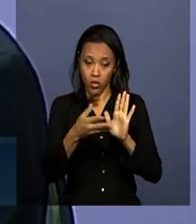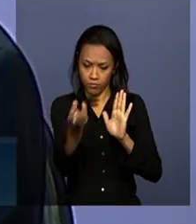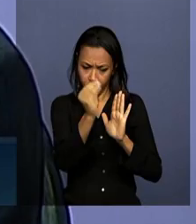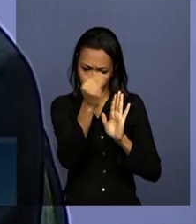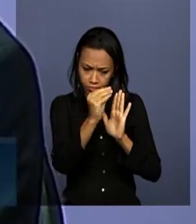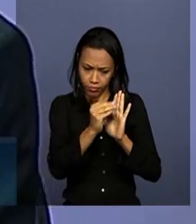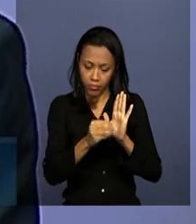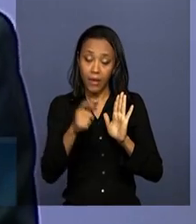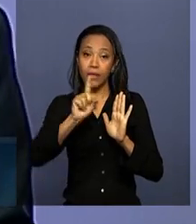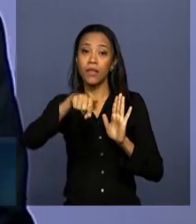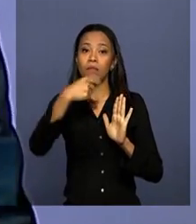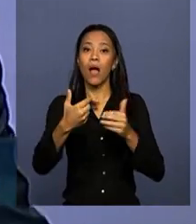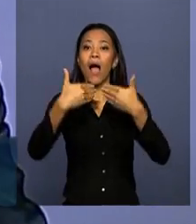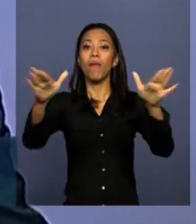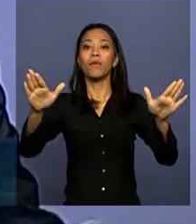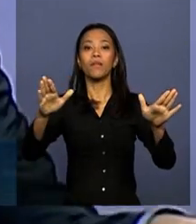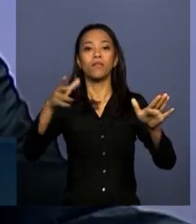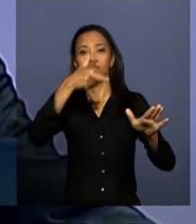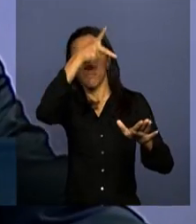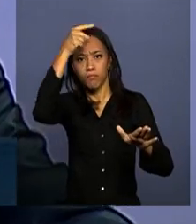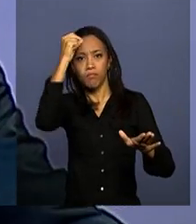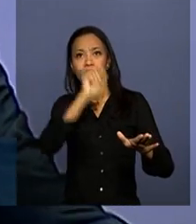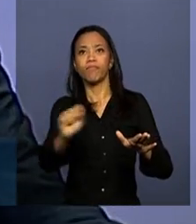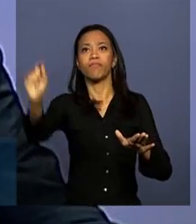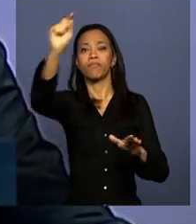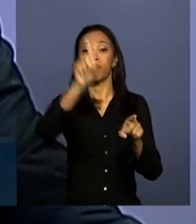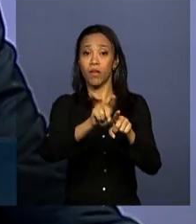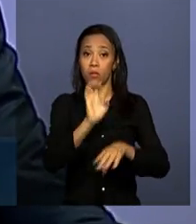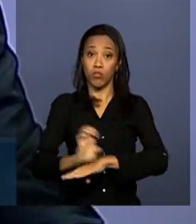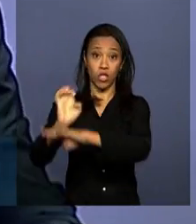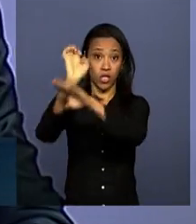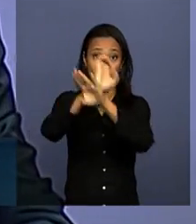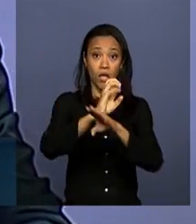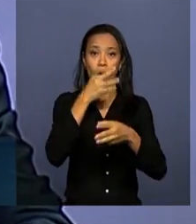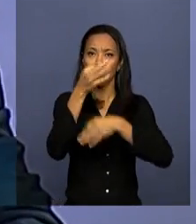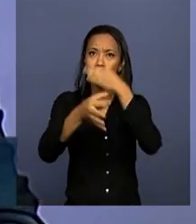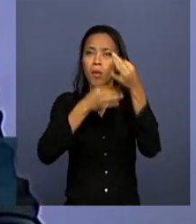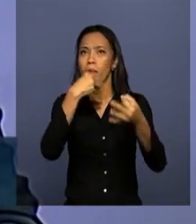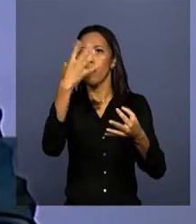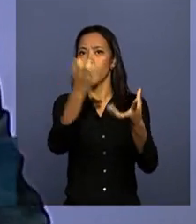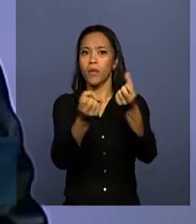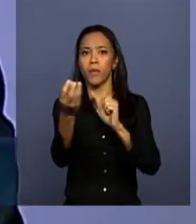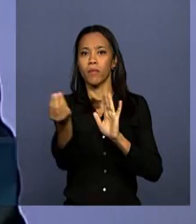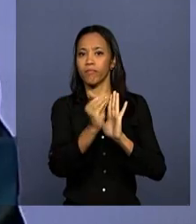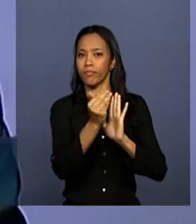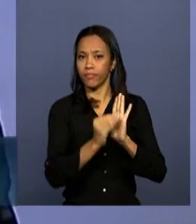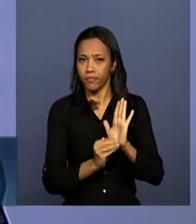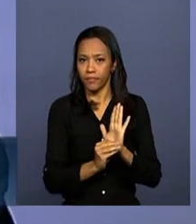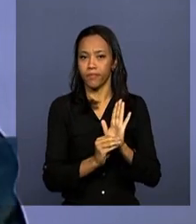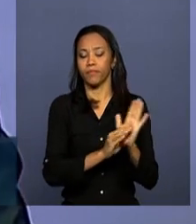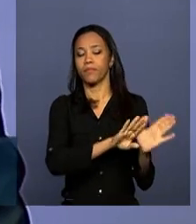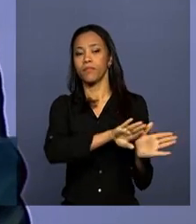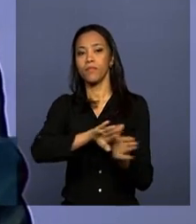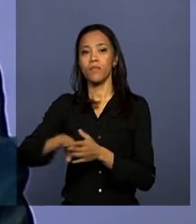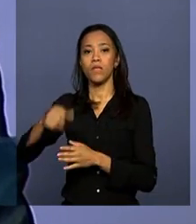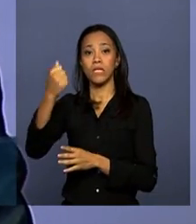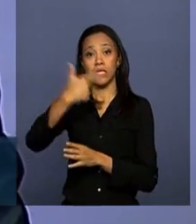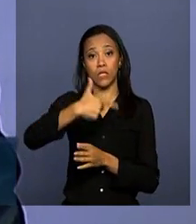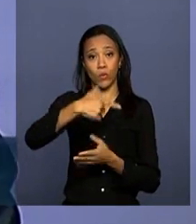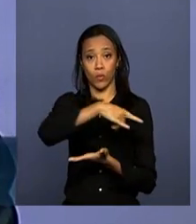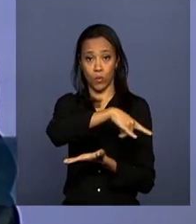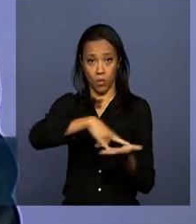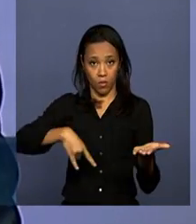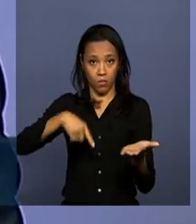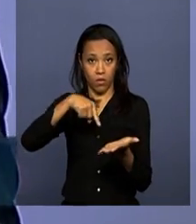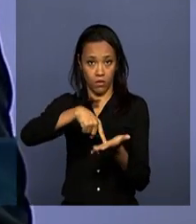estados e municípios na implementação dessas políticas. A segunda questão, a segunda portaria